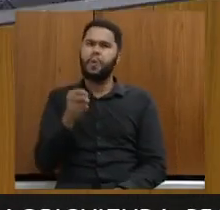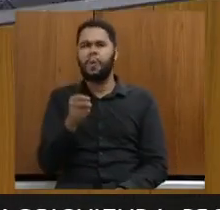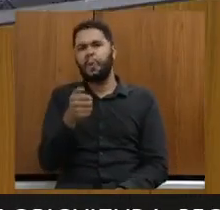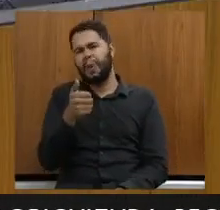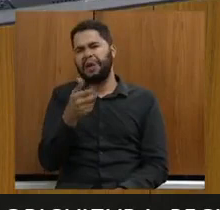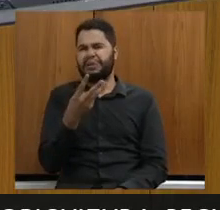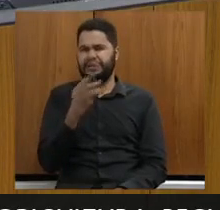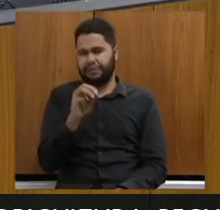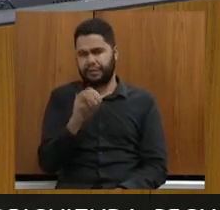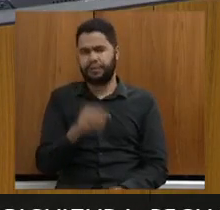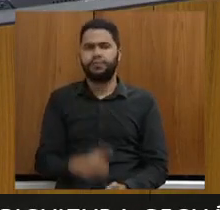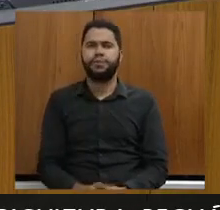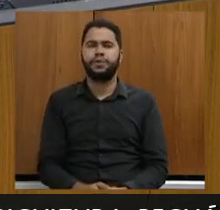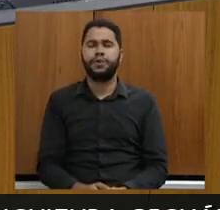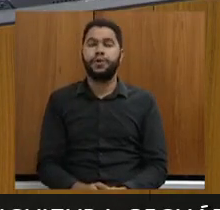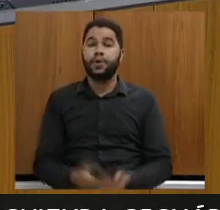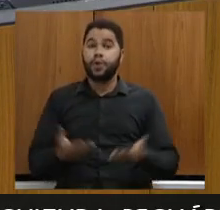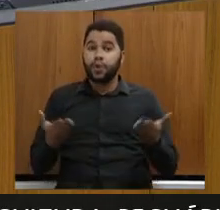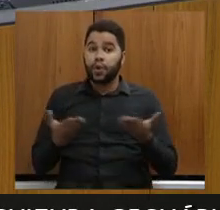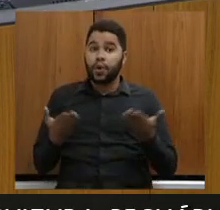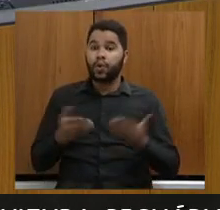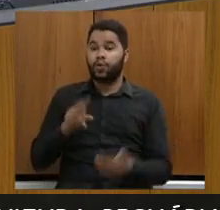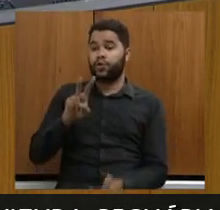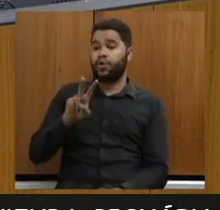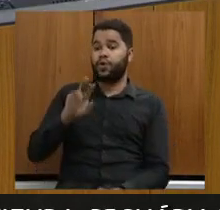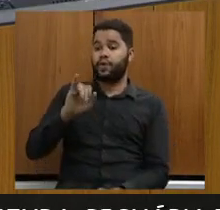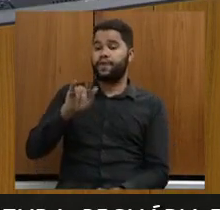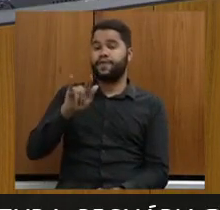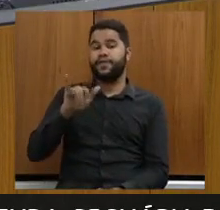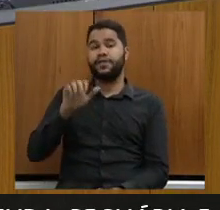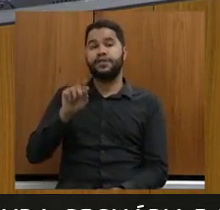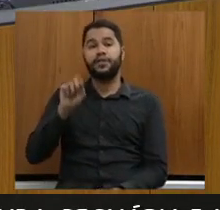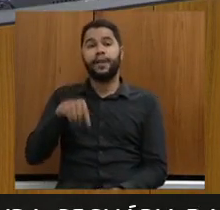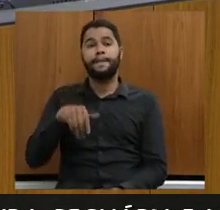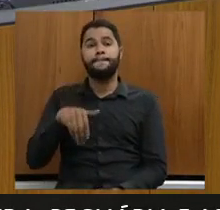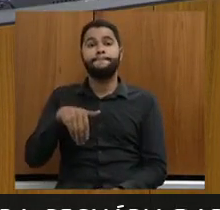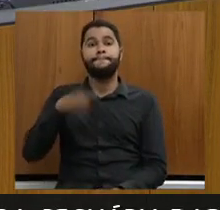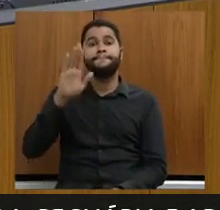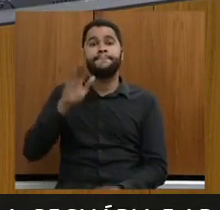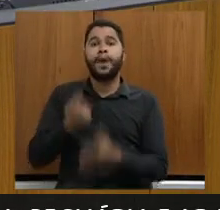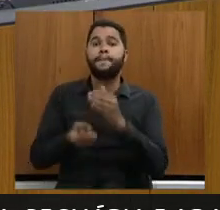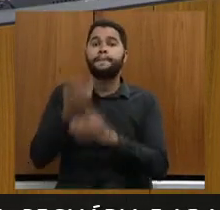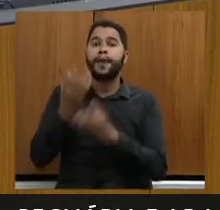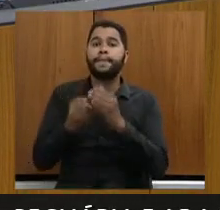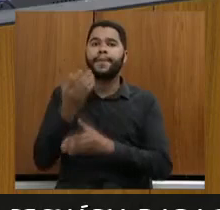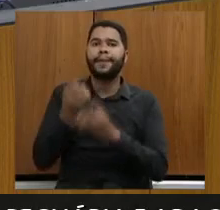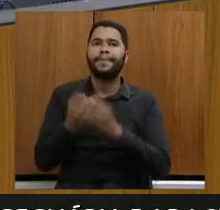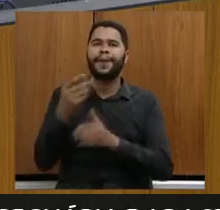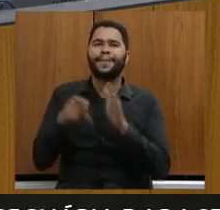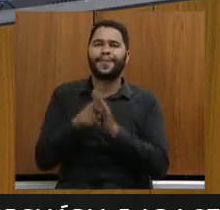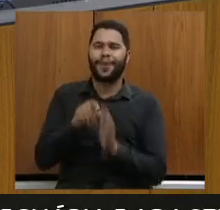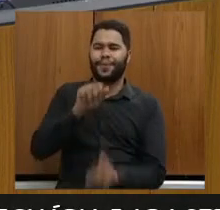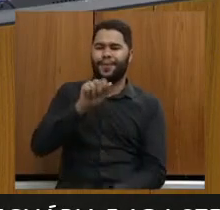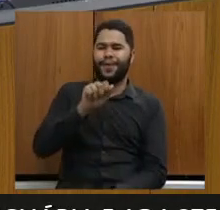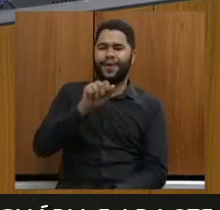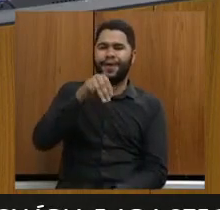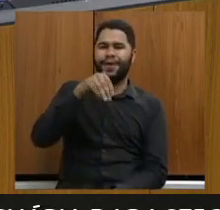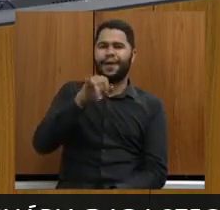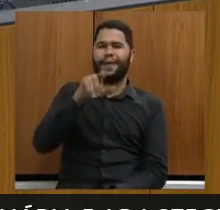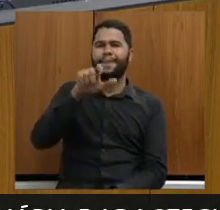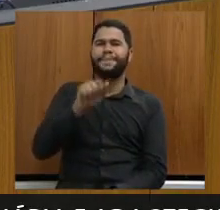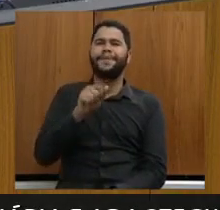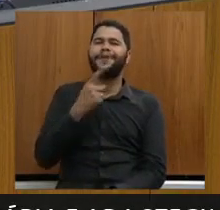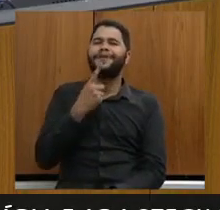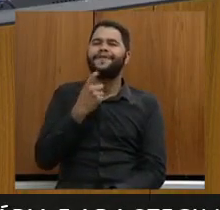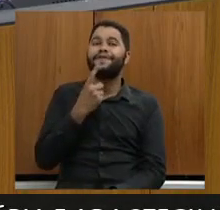30 hoje Virgínia é o segundo ou terceiro maior produtor de ameixa essa ameixa vermelha que agora no Natal